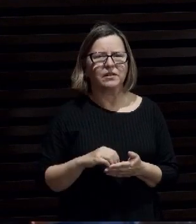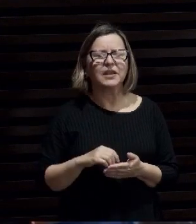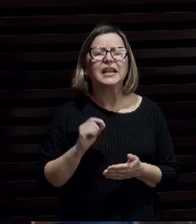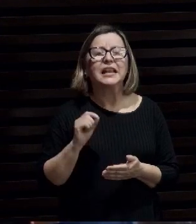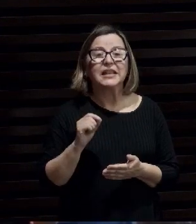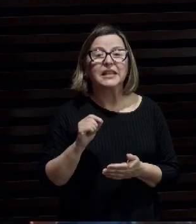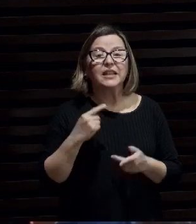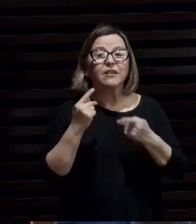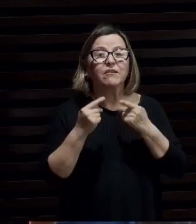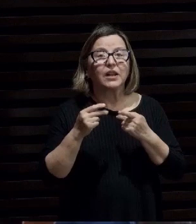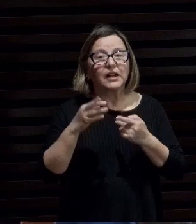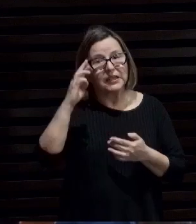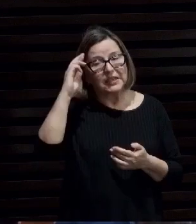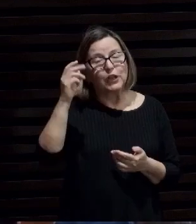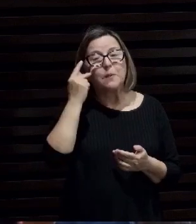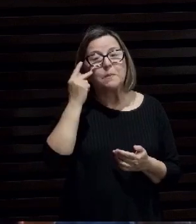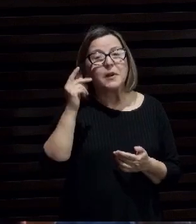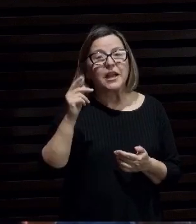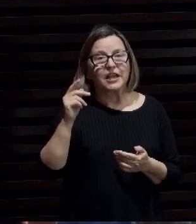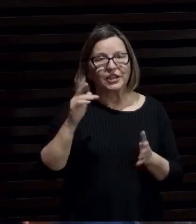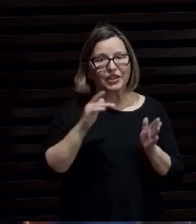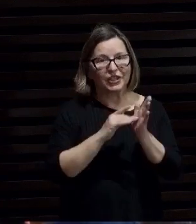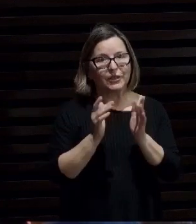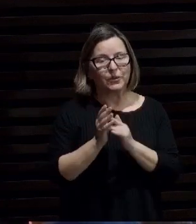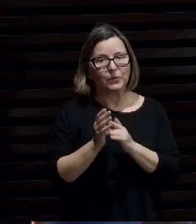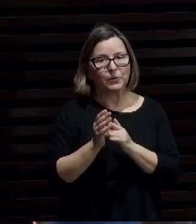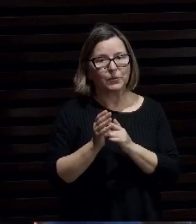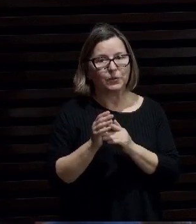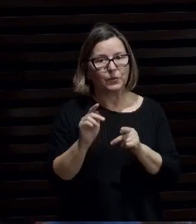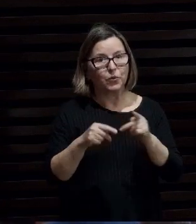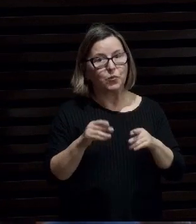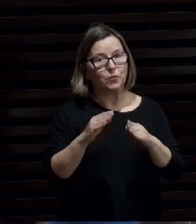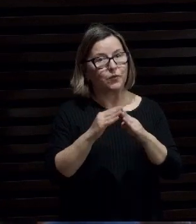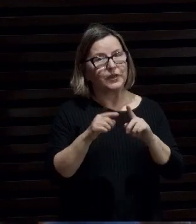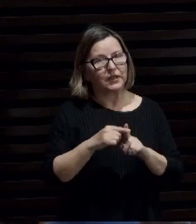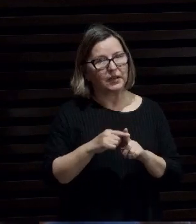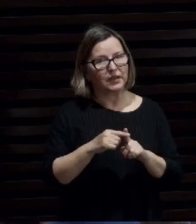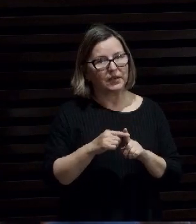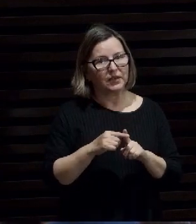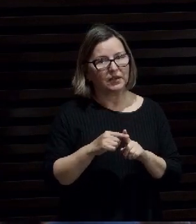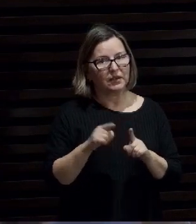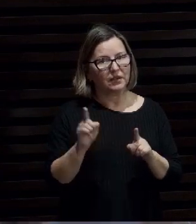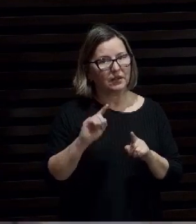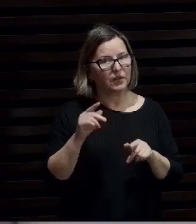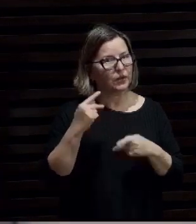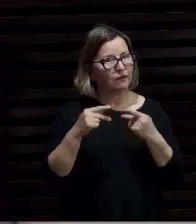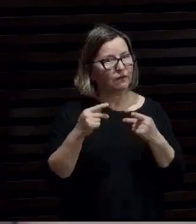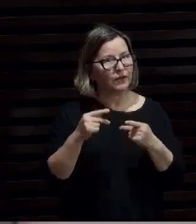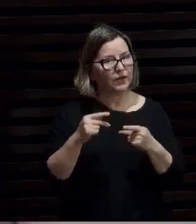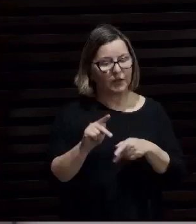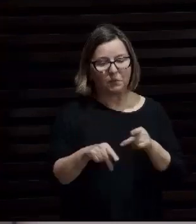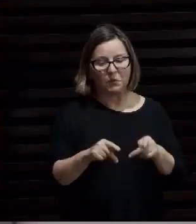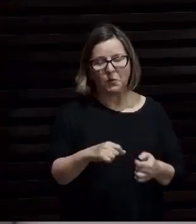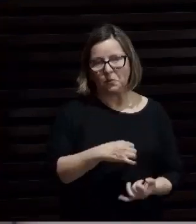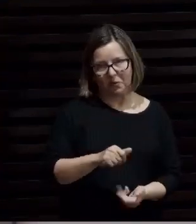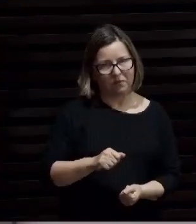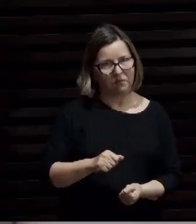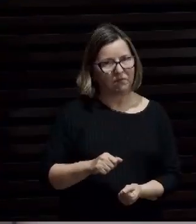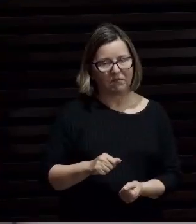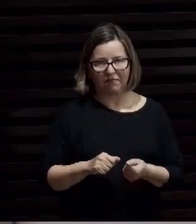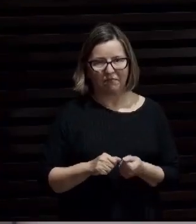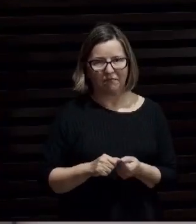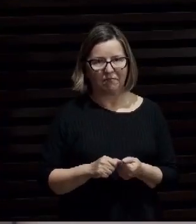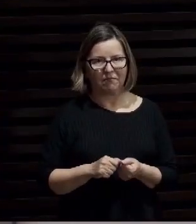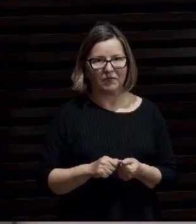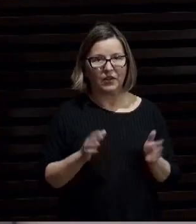igreja. Ele não está falando do mundo. Ele está falando aqui de 86%